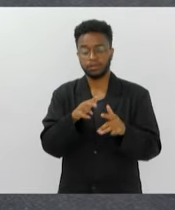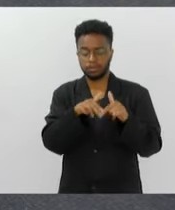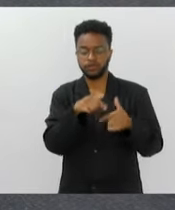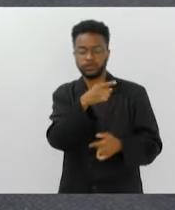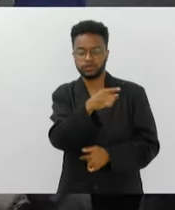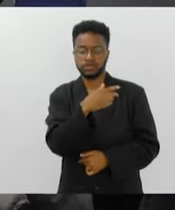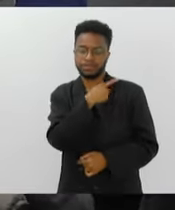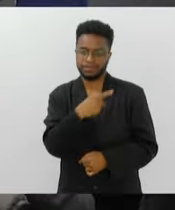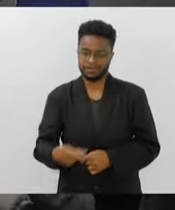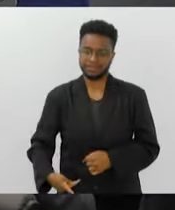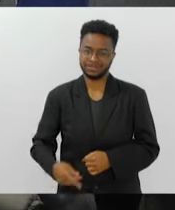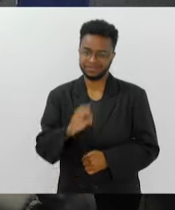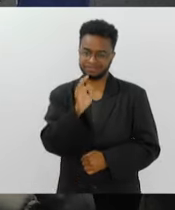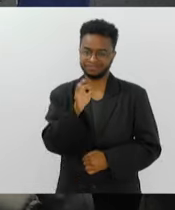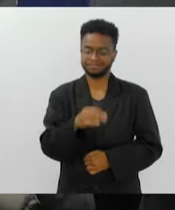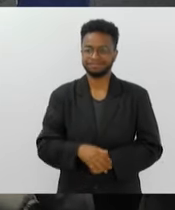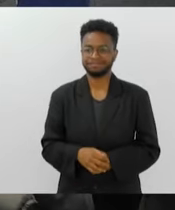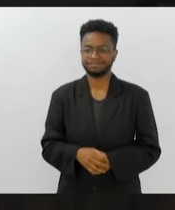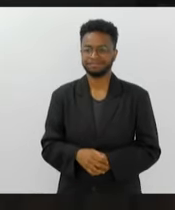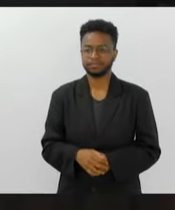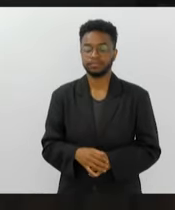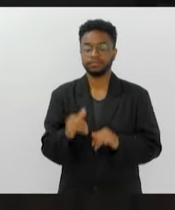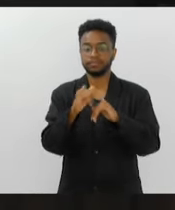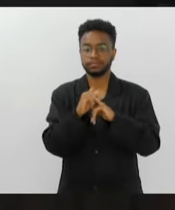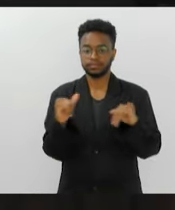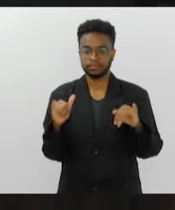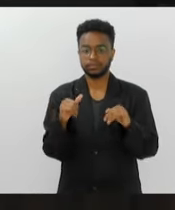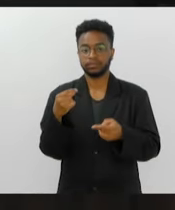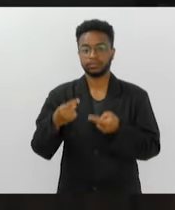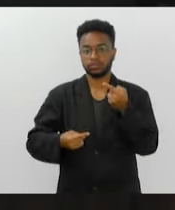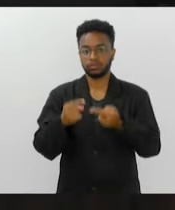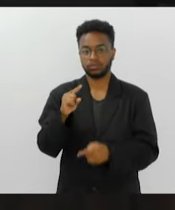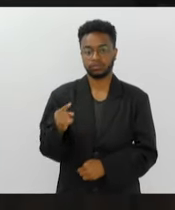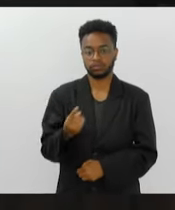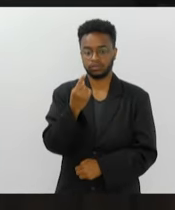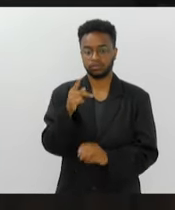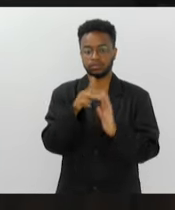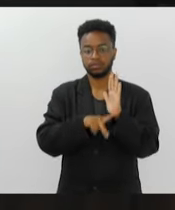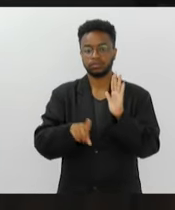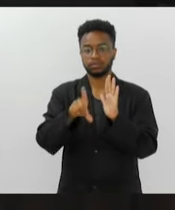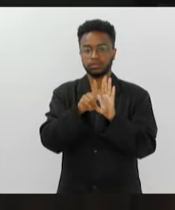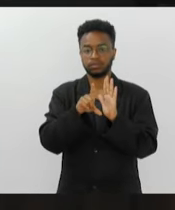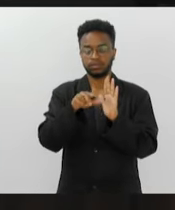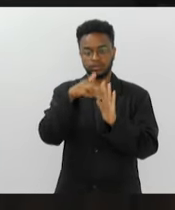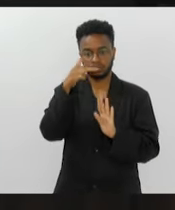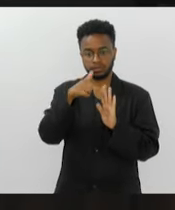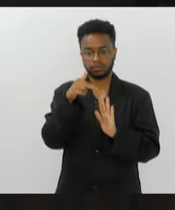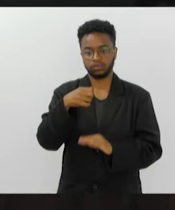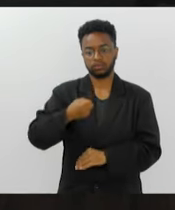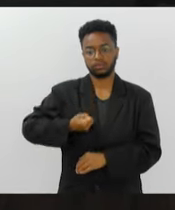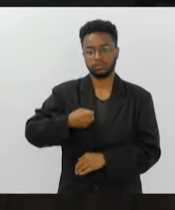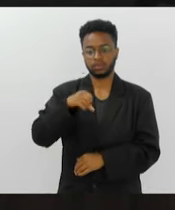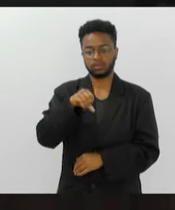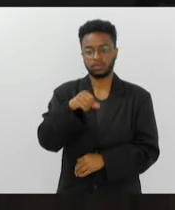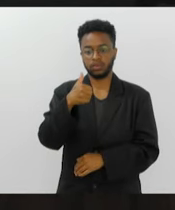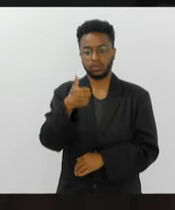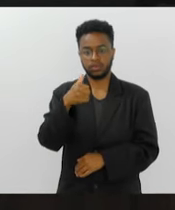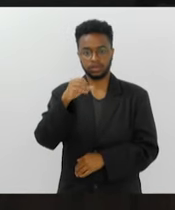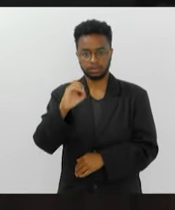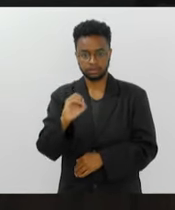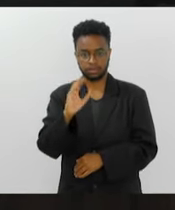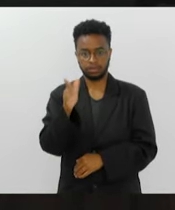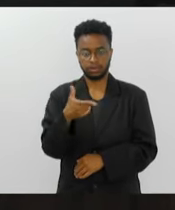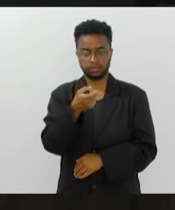Presidente obrigado querido anuncio em discussão única projeto de resolução número 910 de